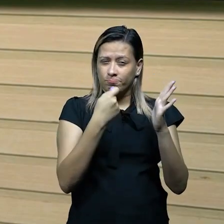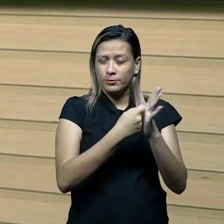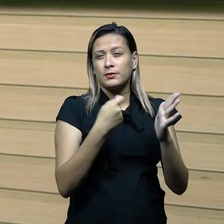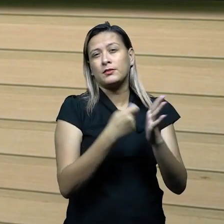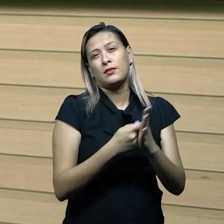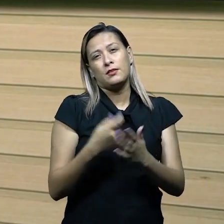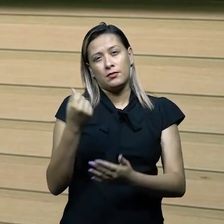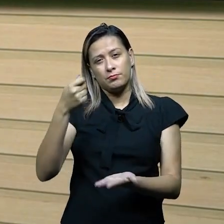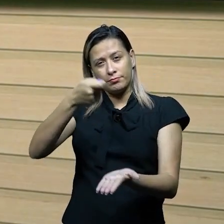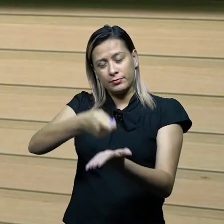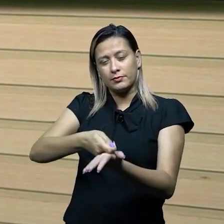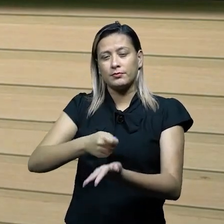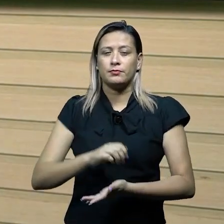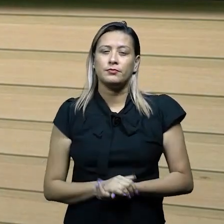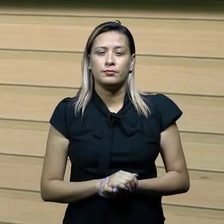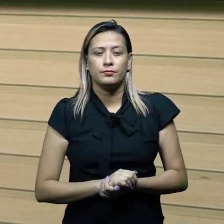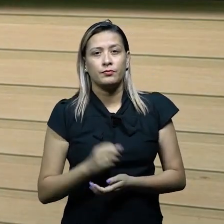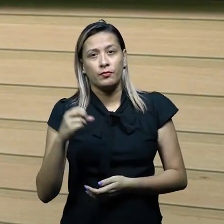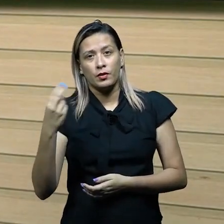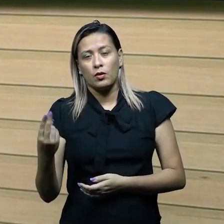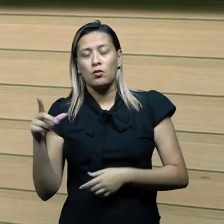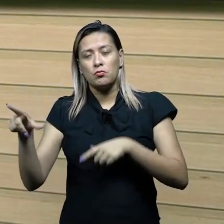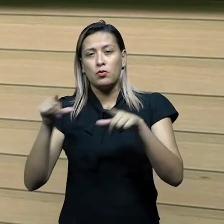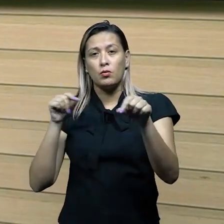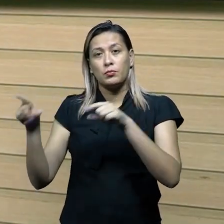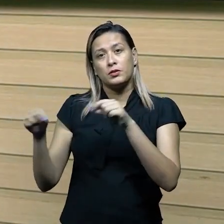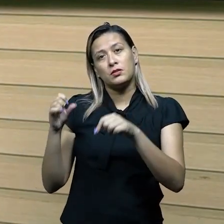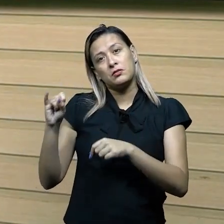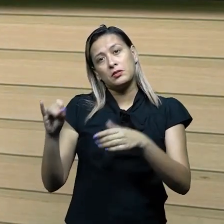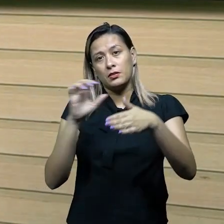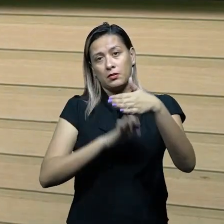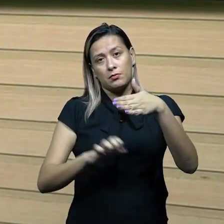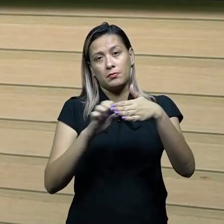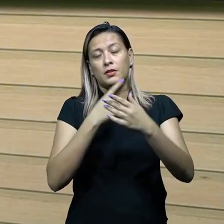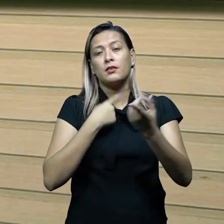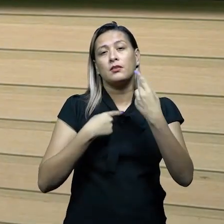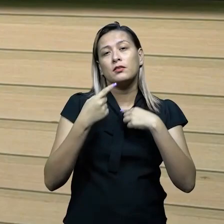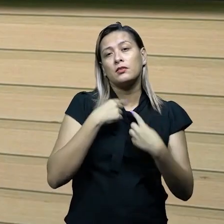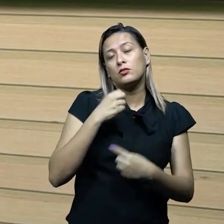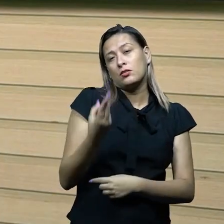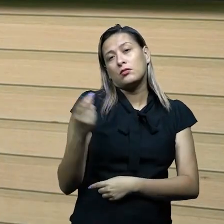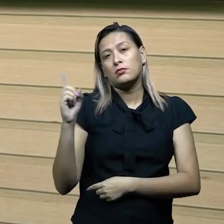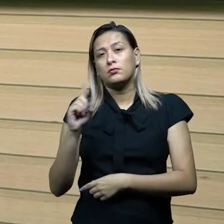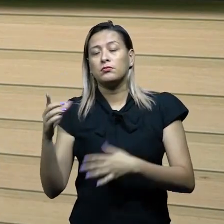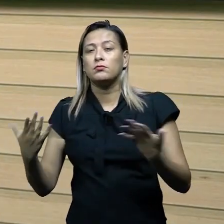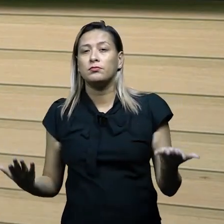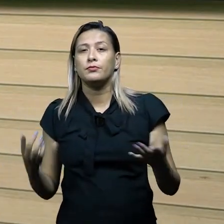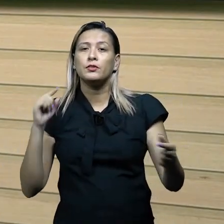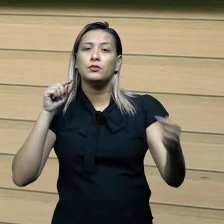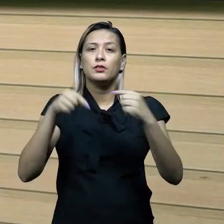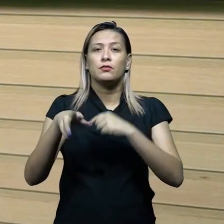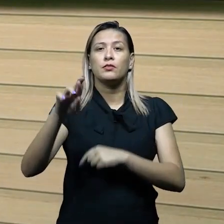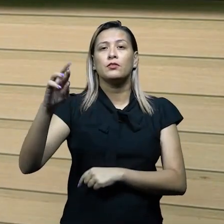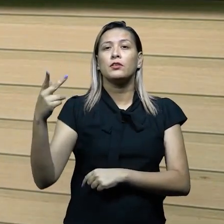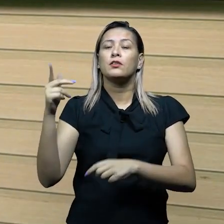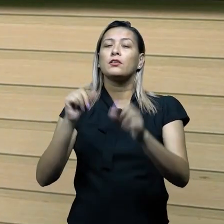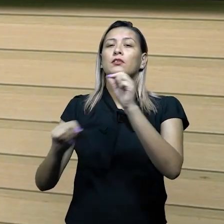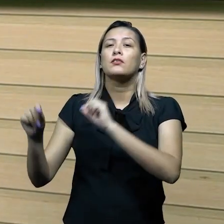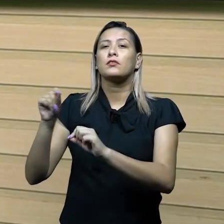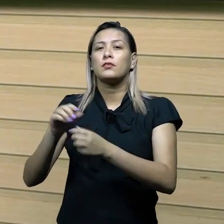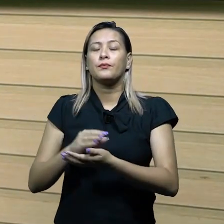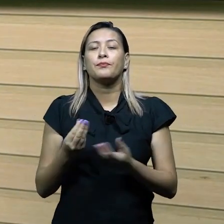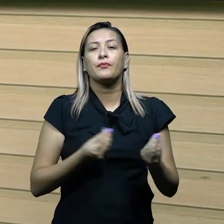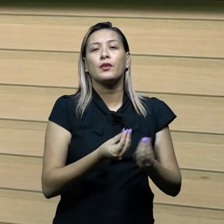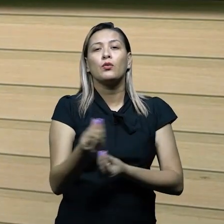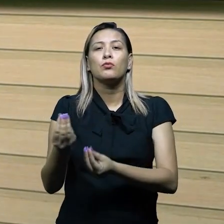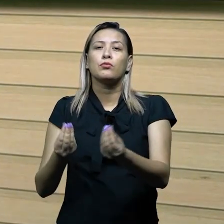a pagar. Os facultativos ou opcionais, como o próprio nome já diz, a empresa só paga se quiser. E aí qual é o grande desafio do RH? É